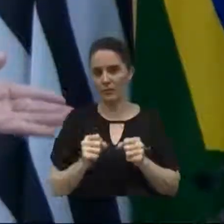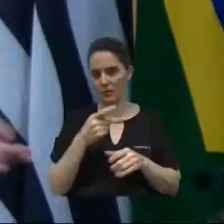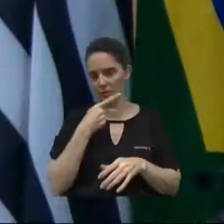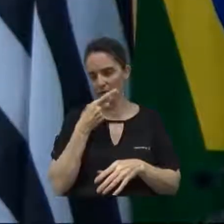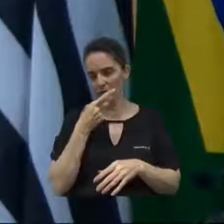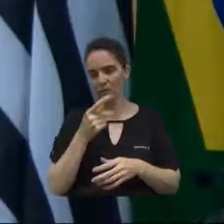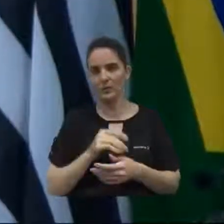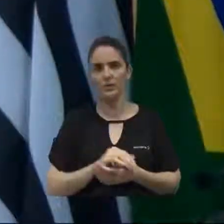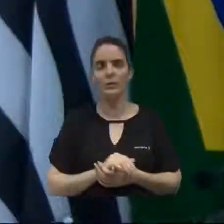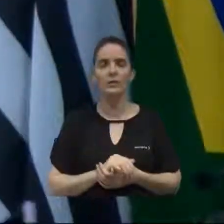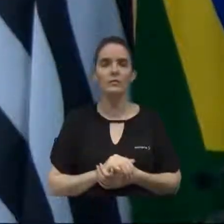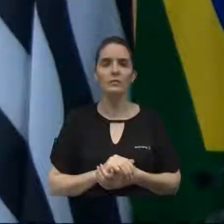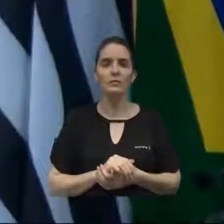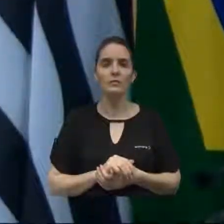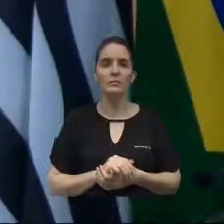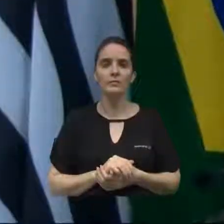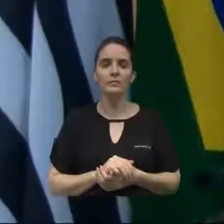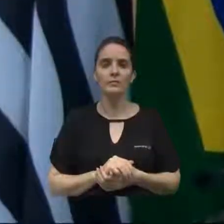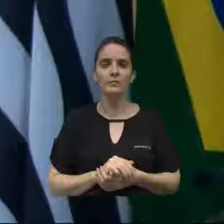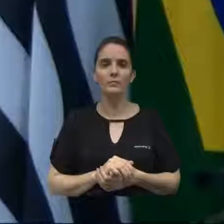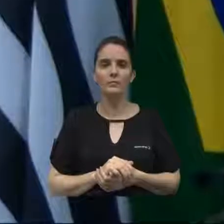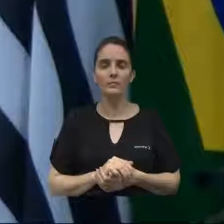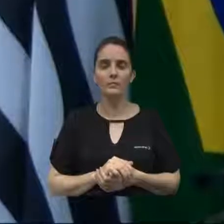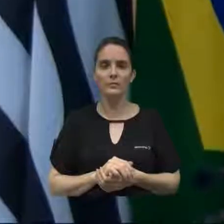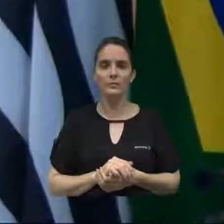corrigir, se faz